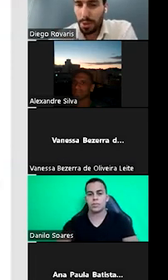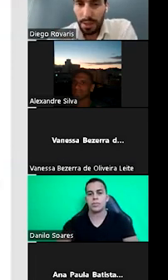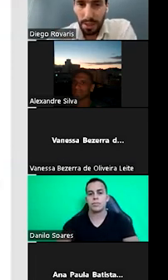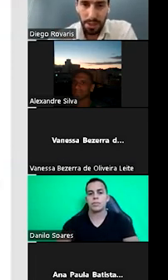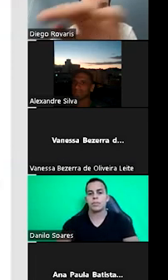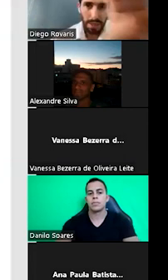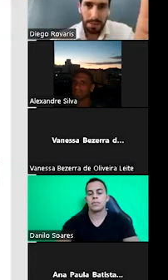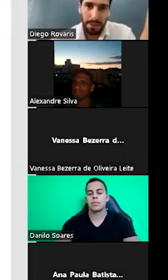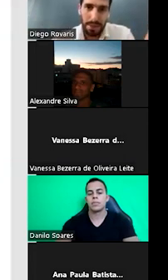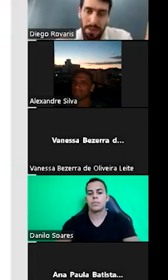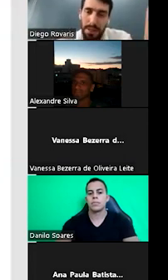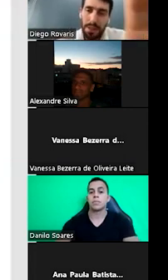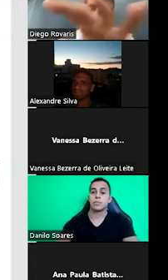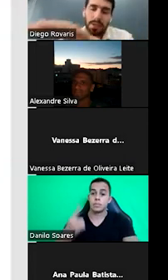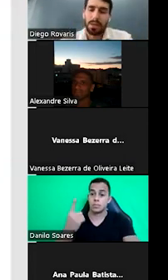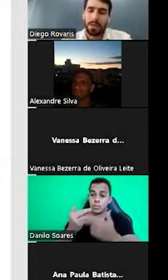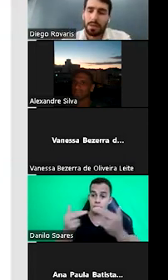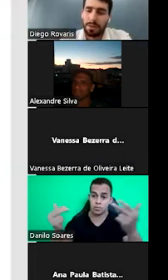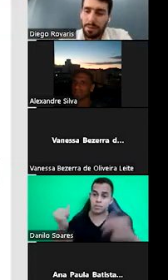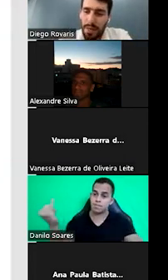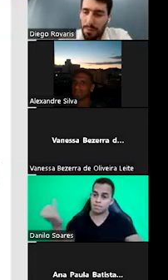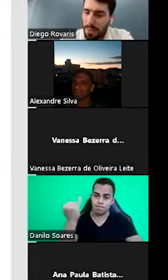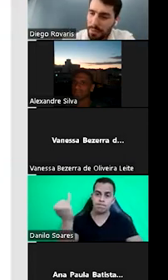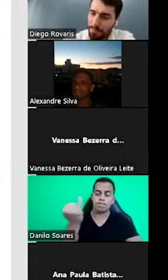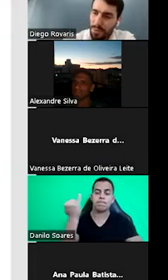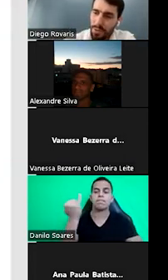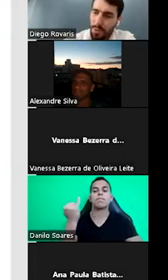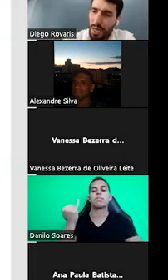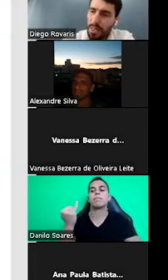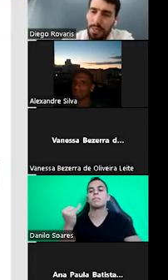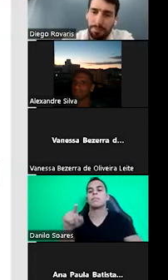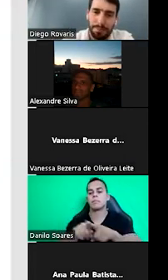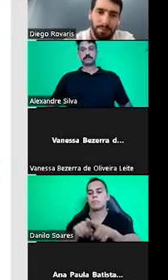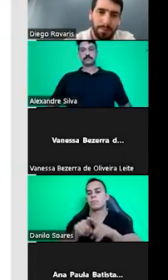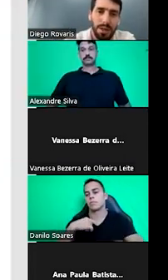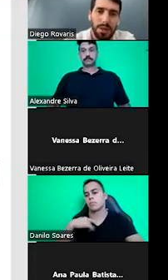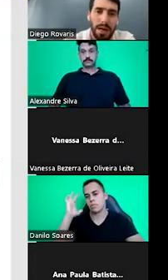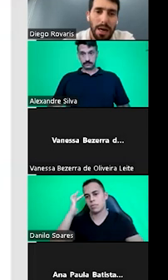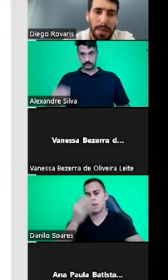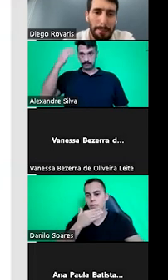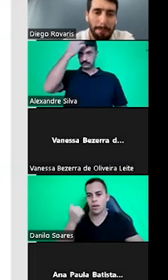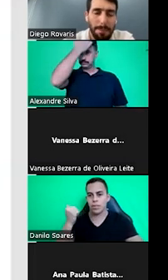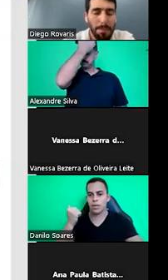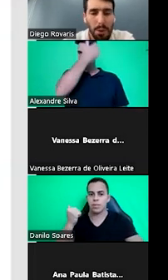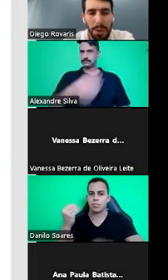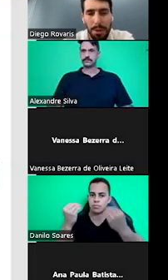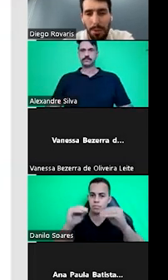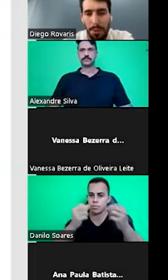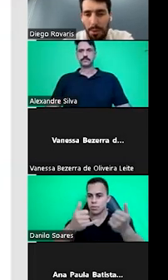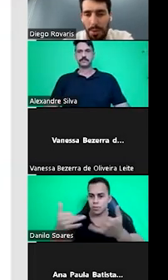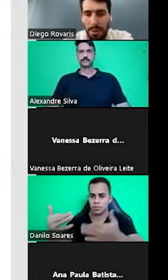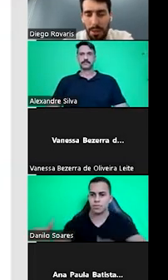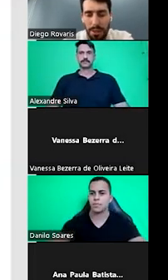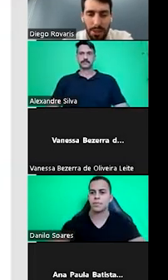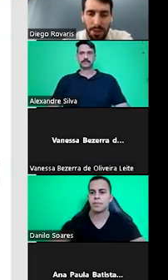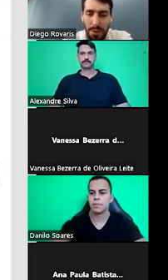Uma coisa importante também, que acho que vale a pena colocar aqui, há até pouco